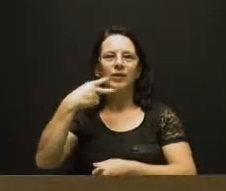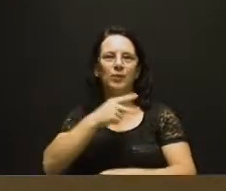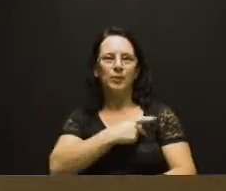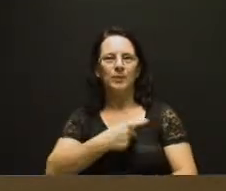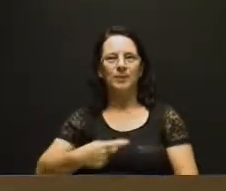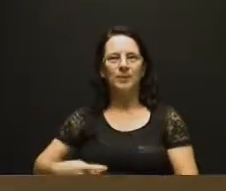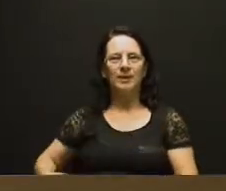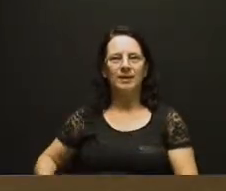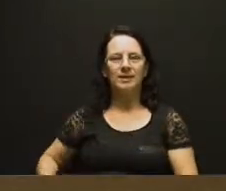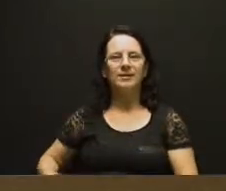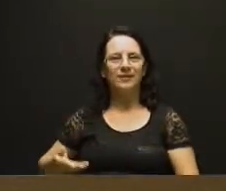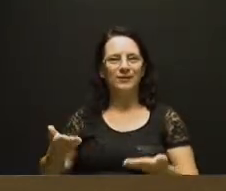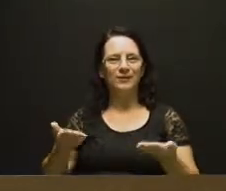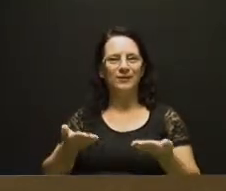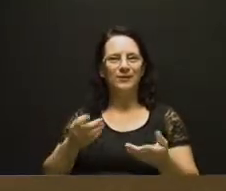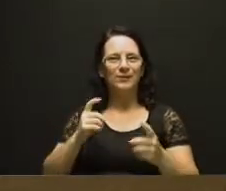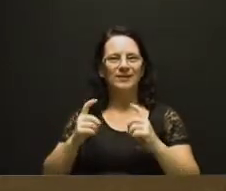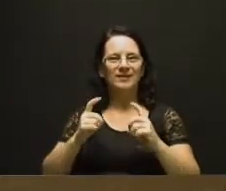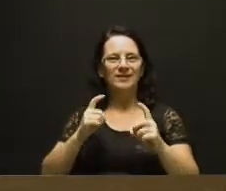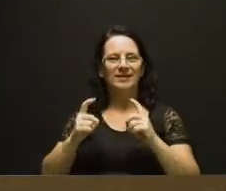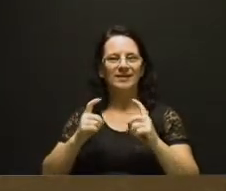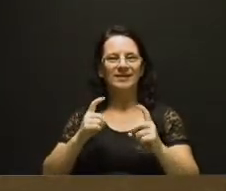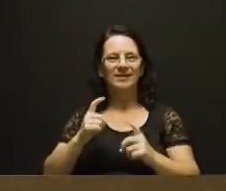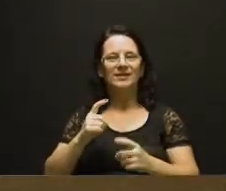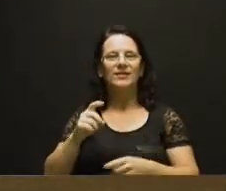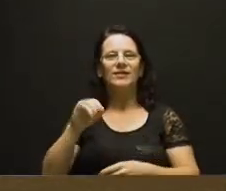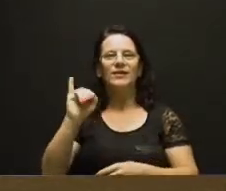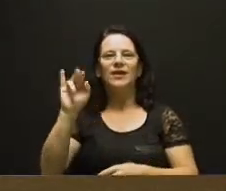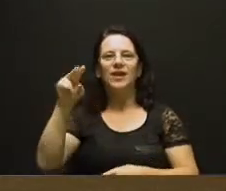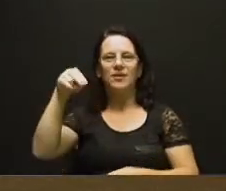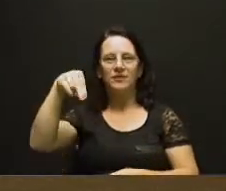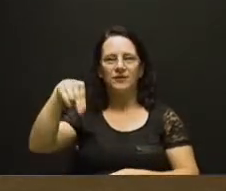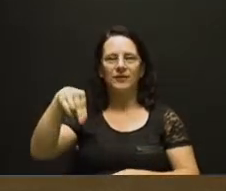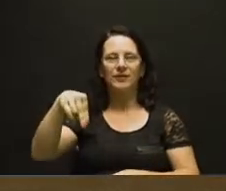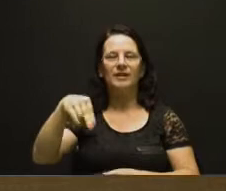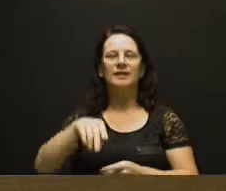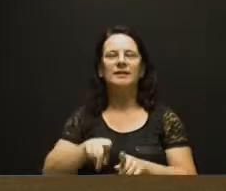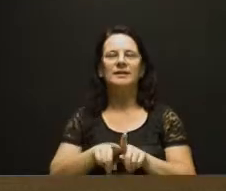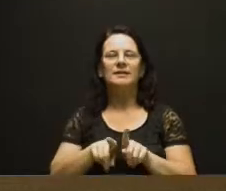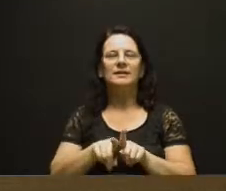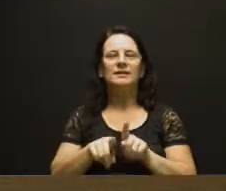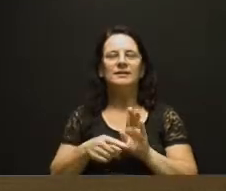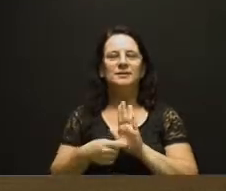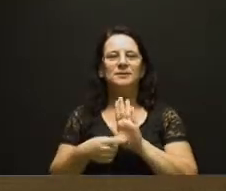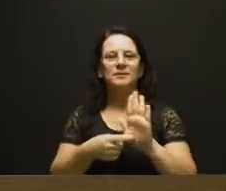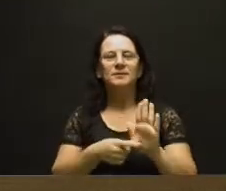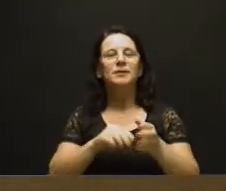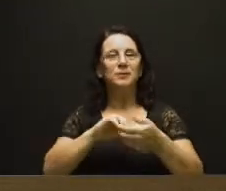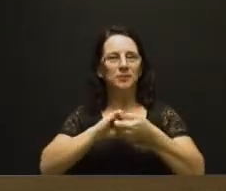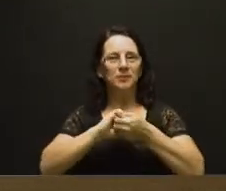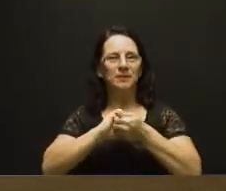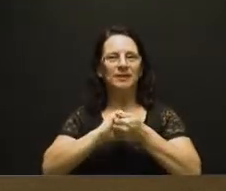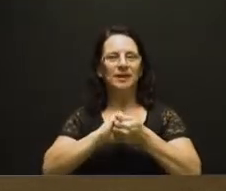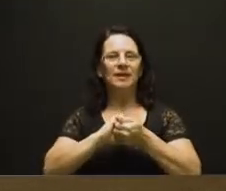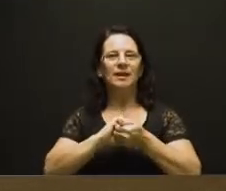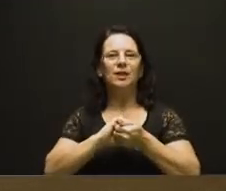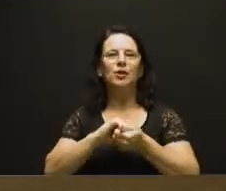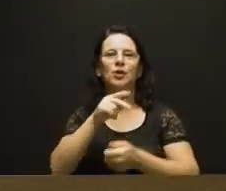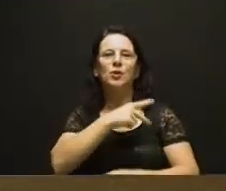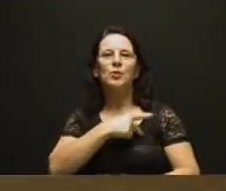dessa audiência pública o vereador ivan na ponta com s é complementar o presidente do